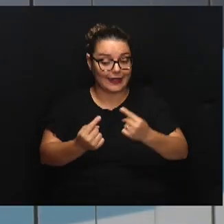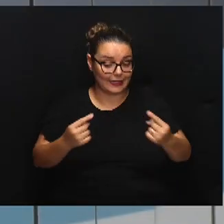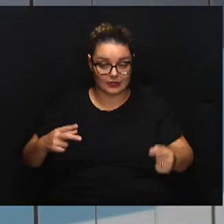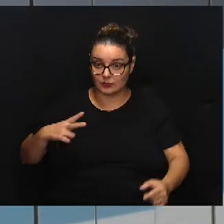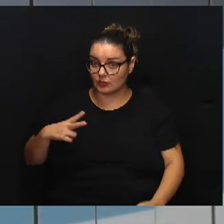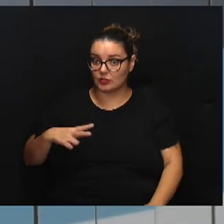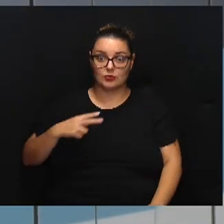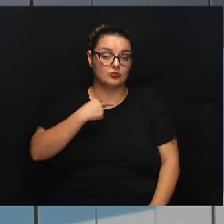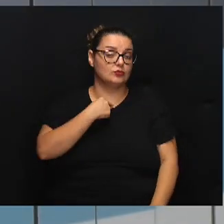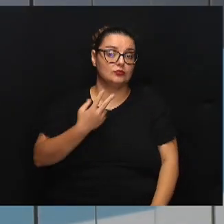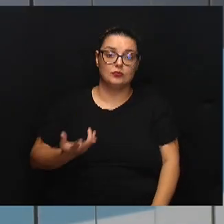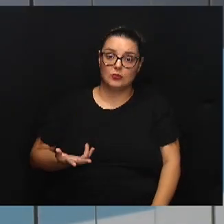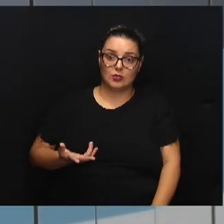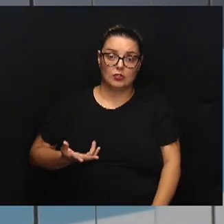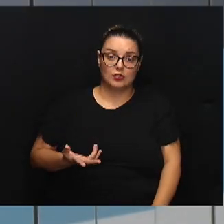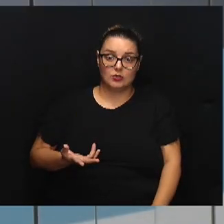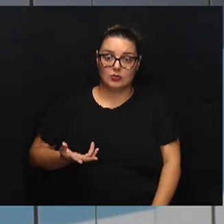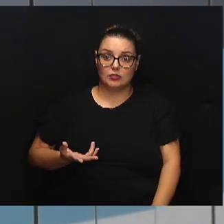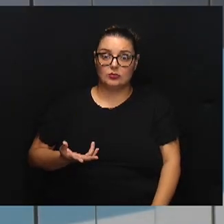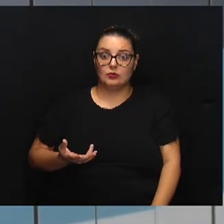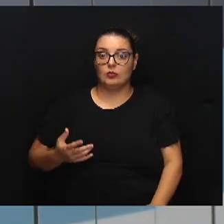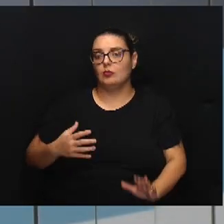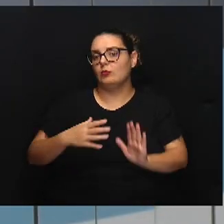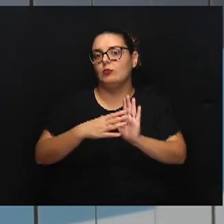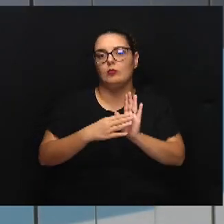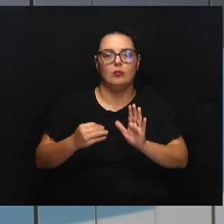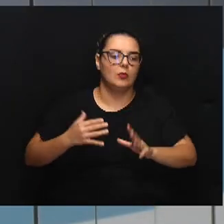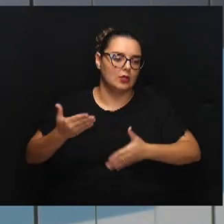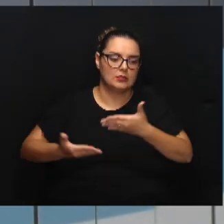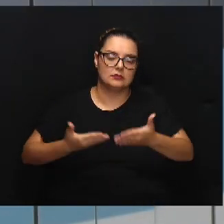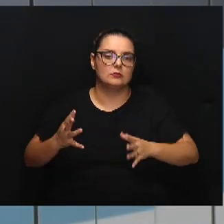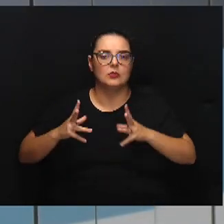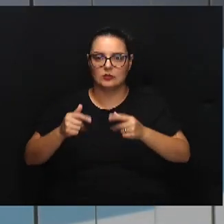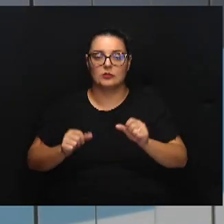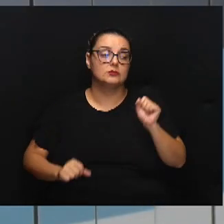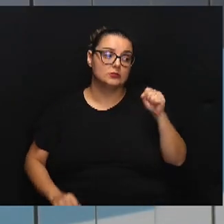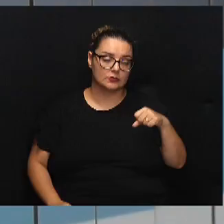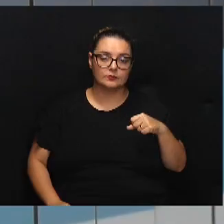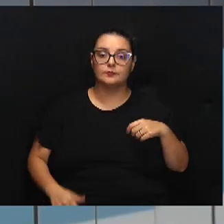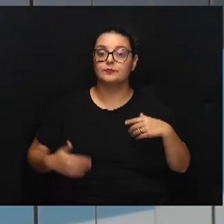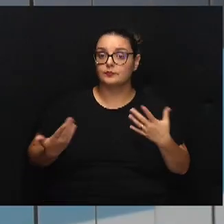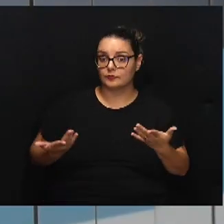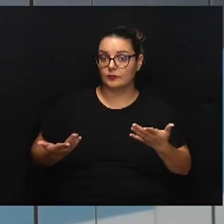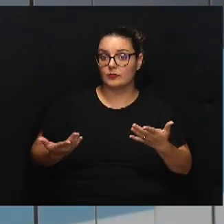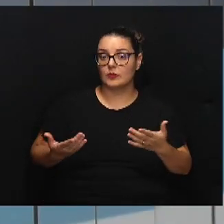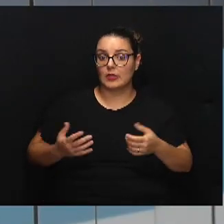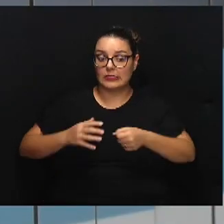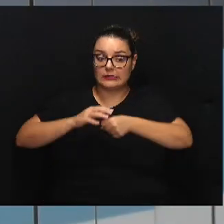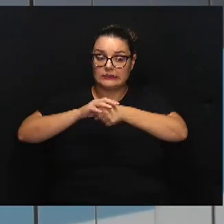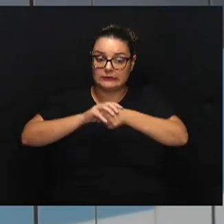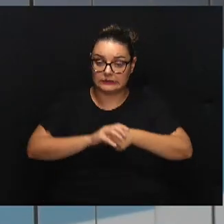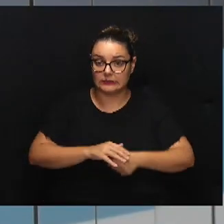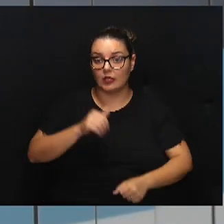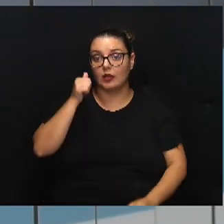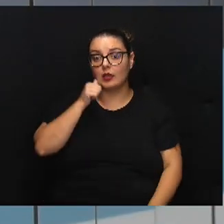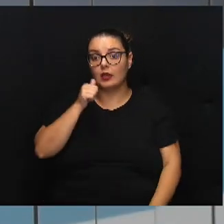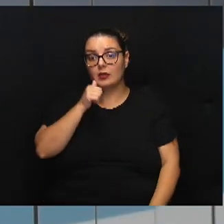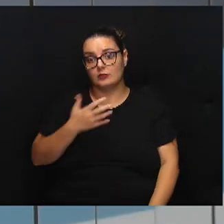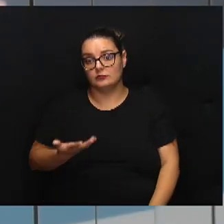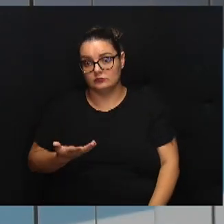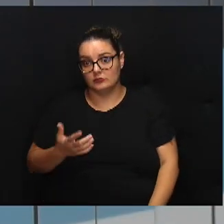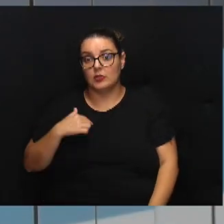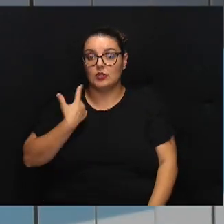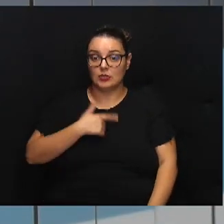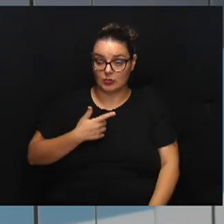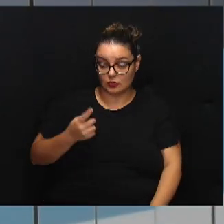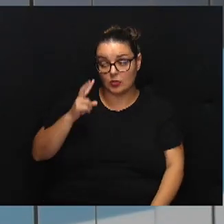pode ter um modelo que sirva para todo mundo. Sim. E você acaba criando uma pressão sobre as mulheres, e isso a gente tem